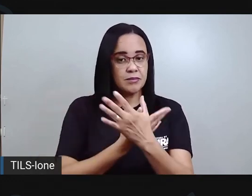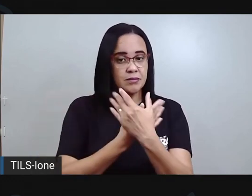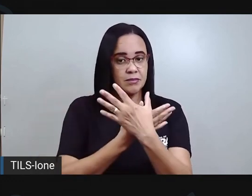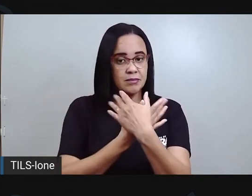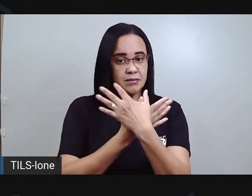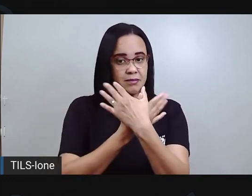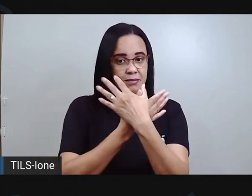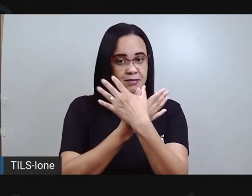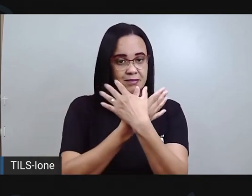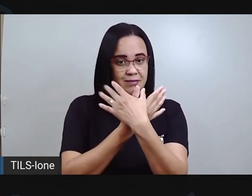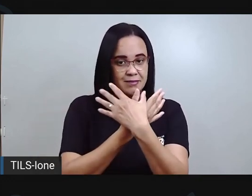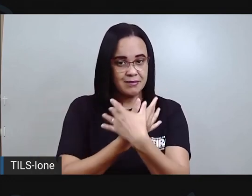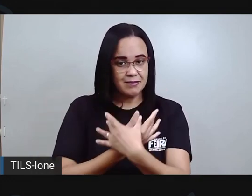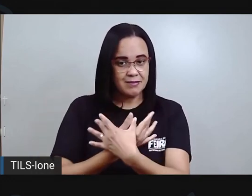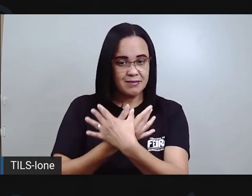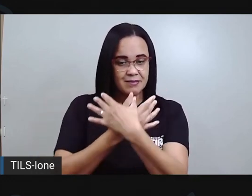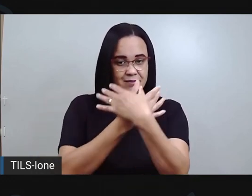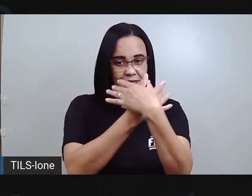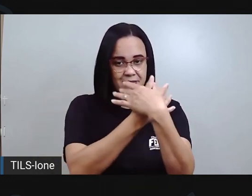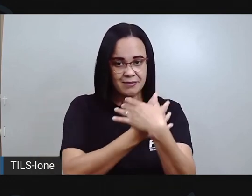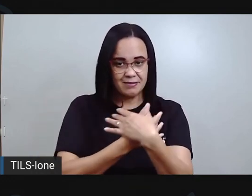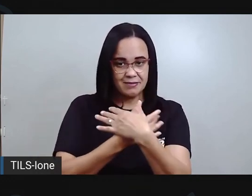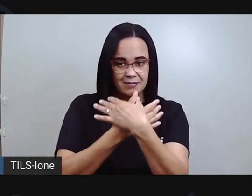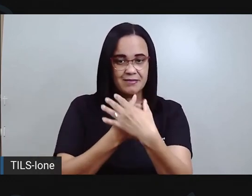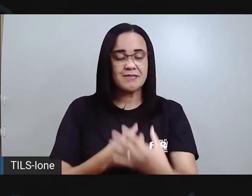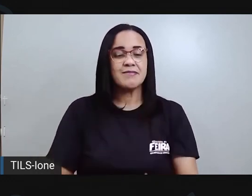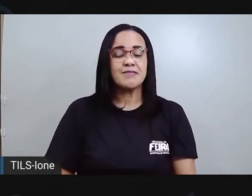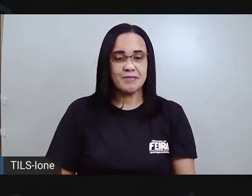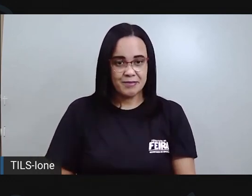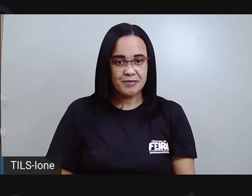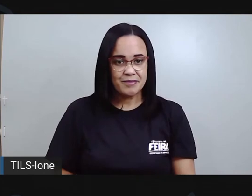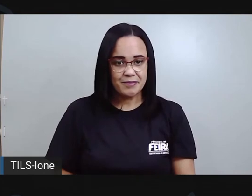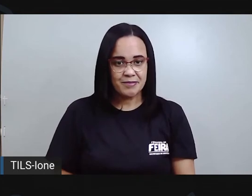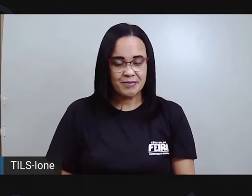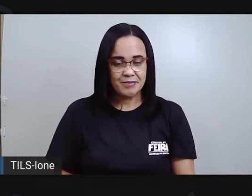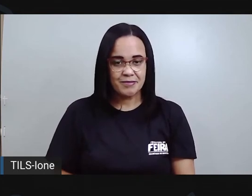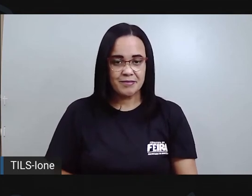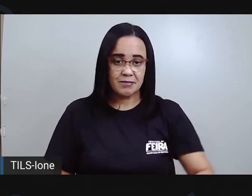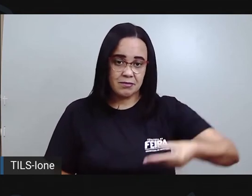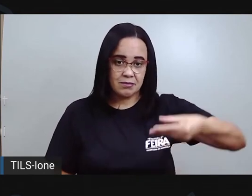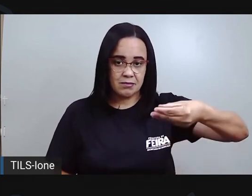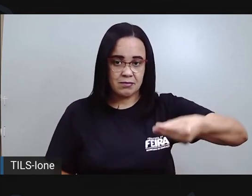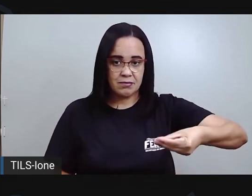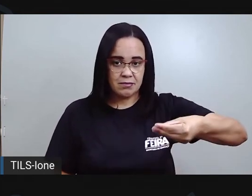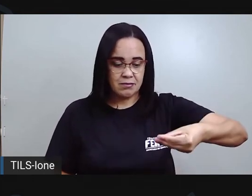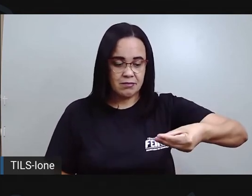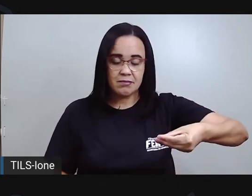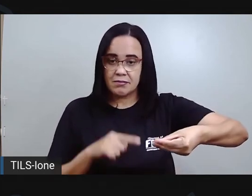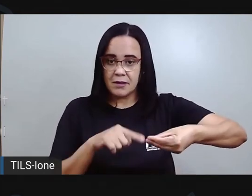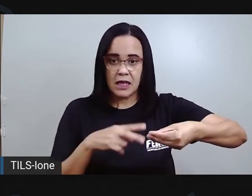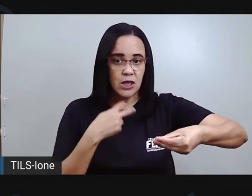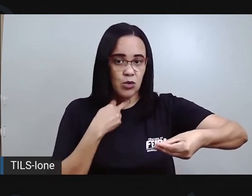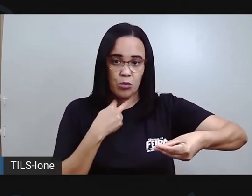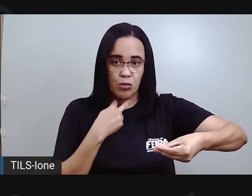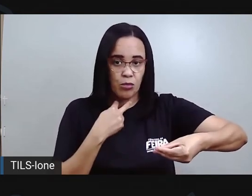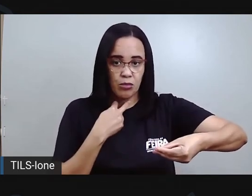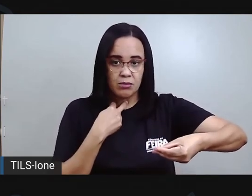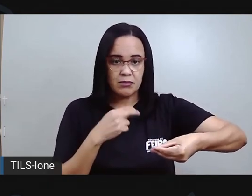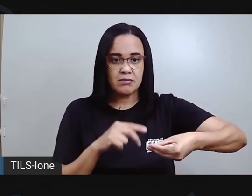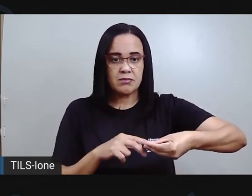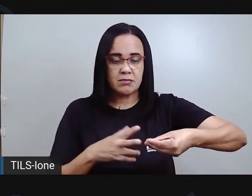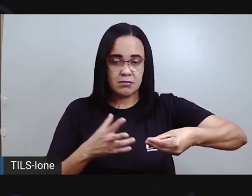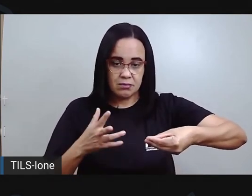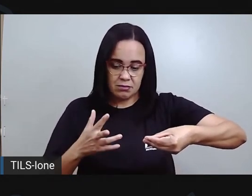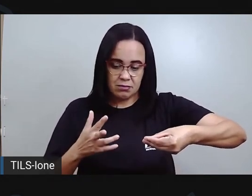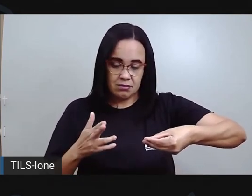borboleta. Vamos lá? Então, a gente vai segurar a parte que não pode cortar, tá? E toda